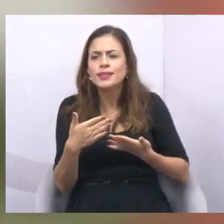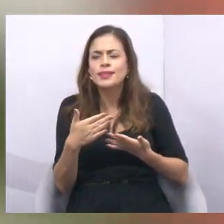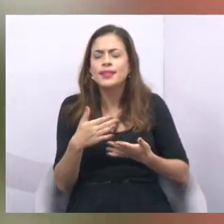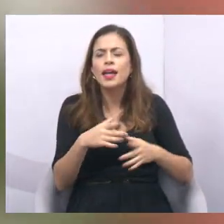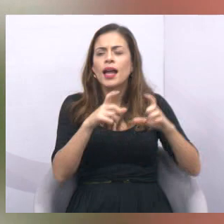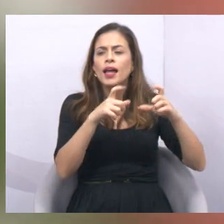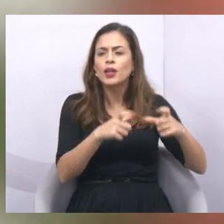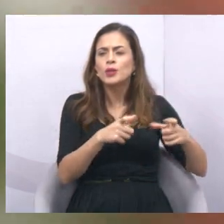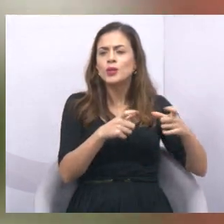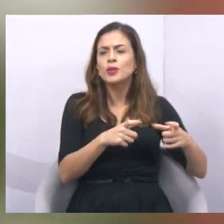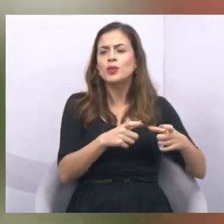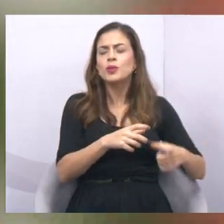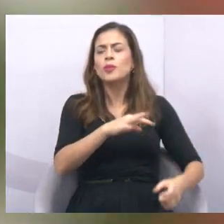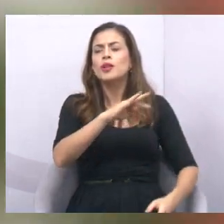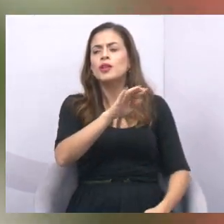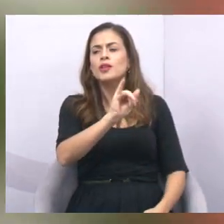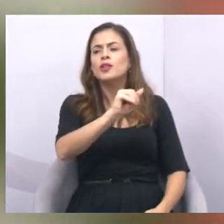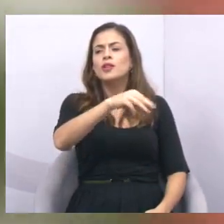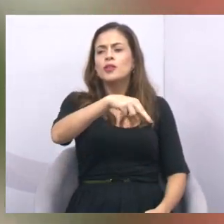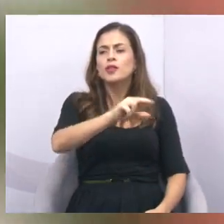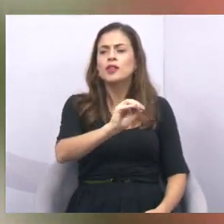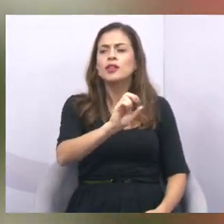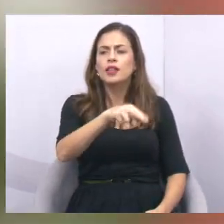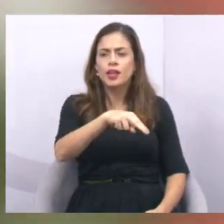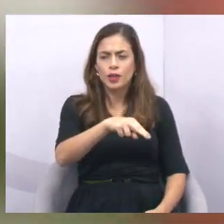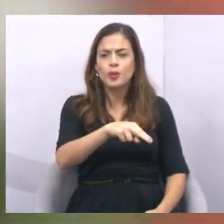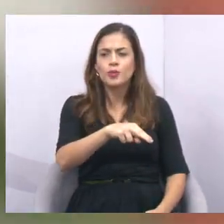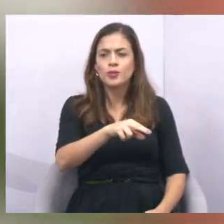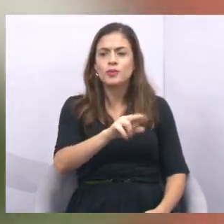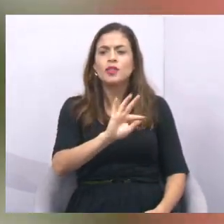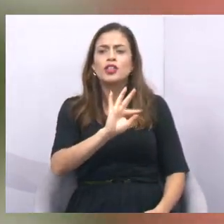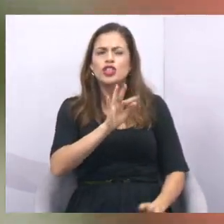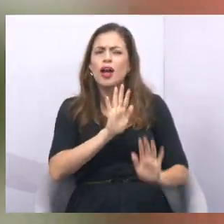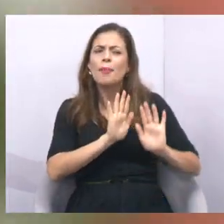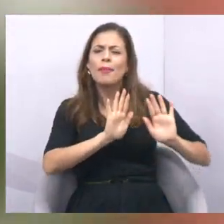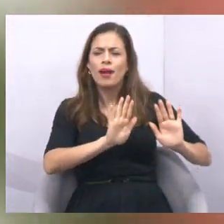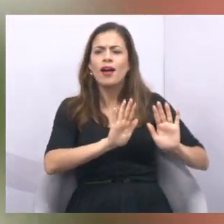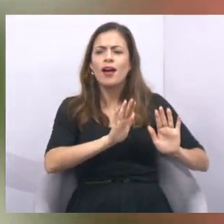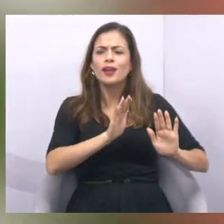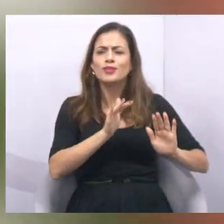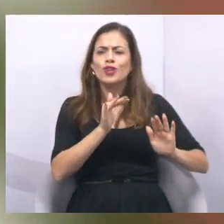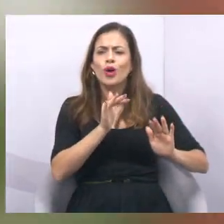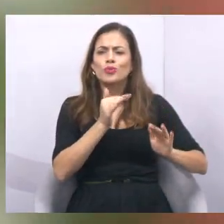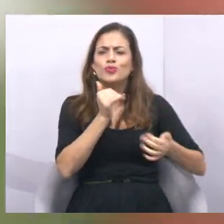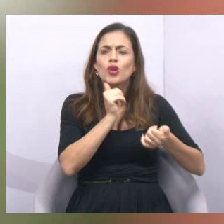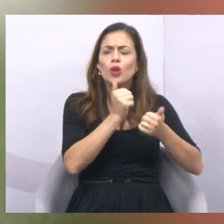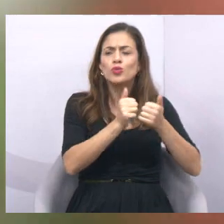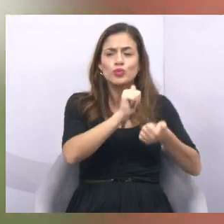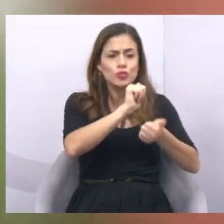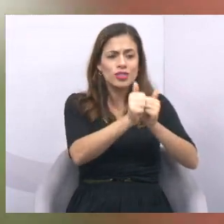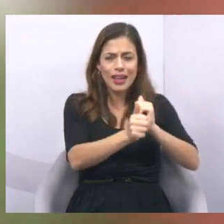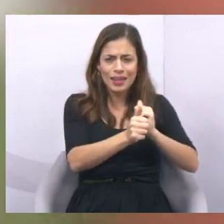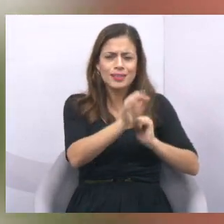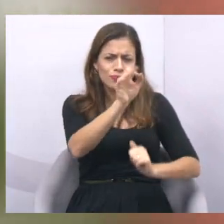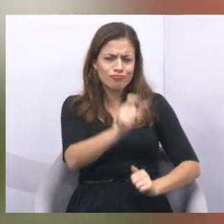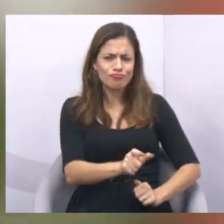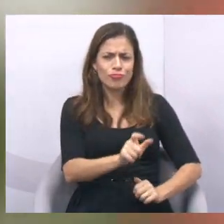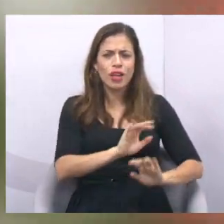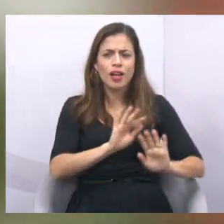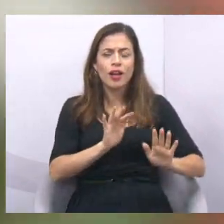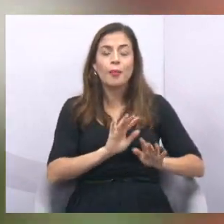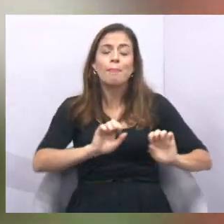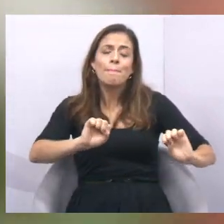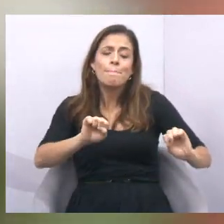ele, já parando como jogador, e assim mesmo sempre indicado como um dos melhores do mundo